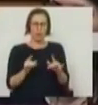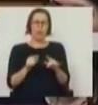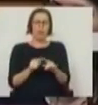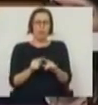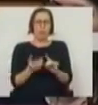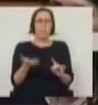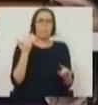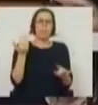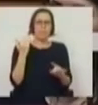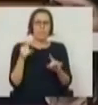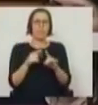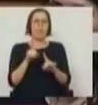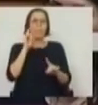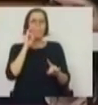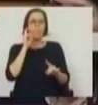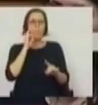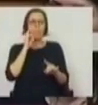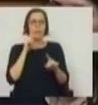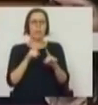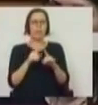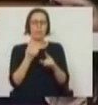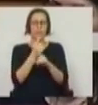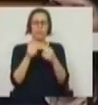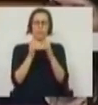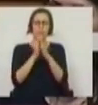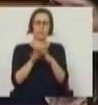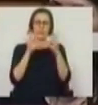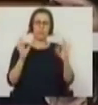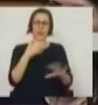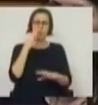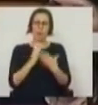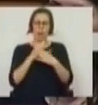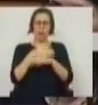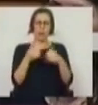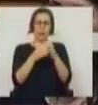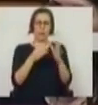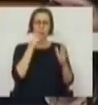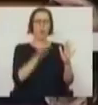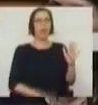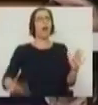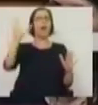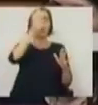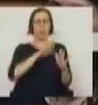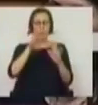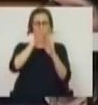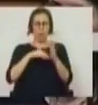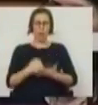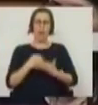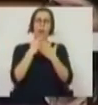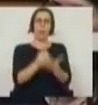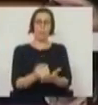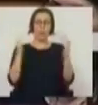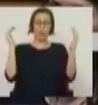sejam insuficientes para garantir a universalidade de acesso em todo o território nacional ao programa de apoio